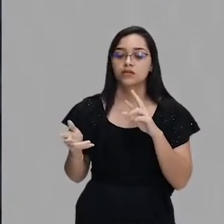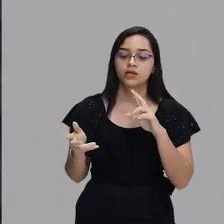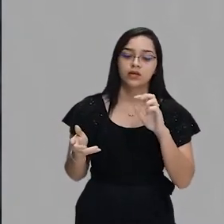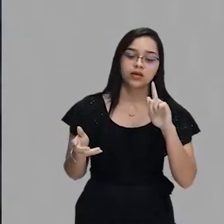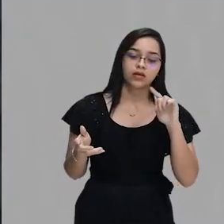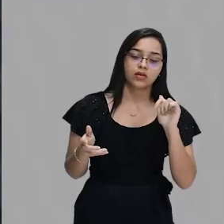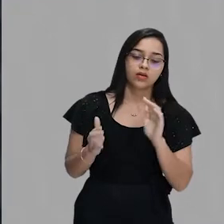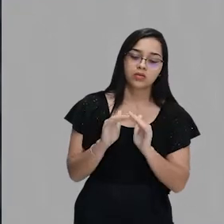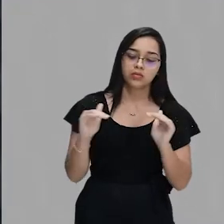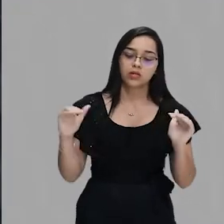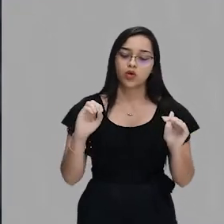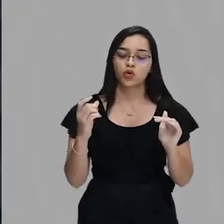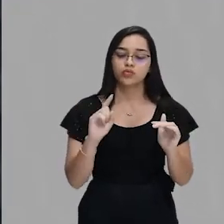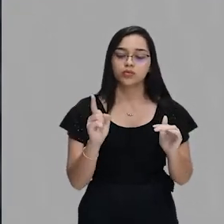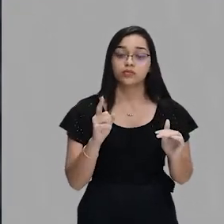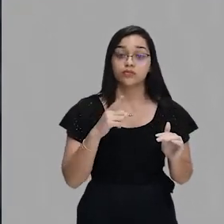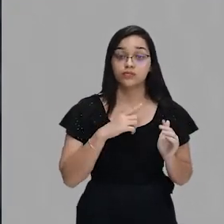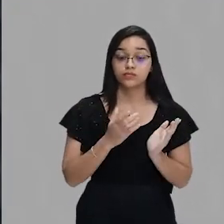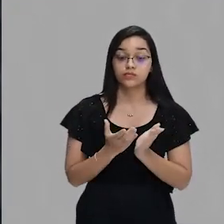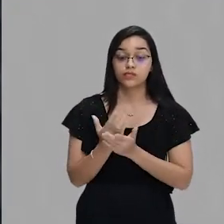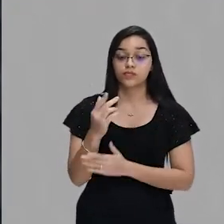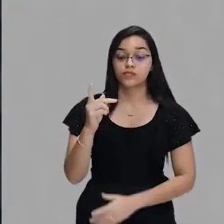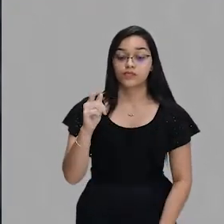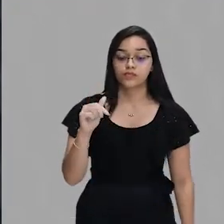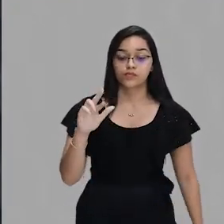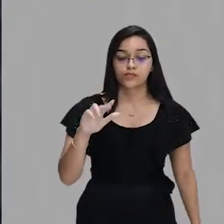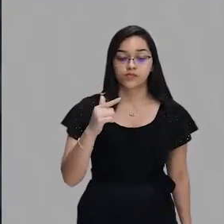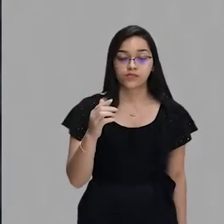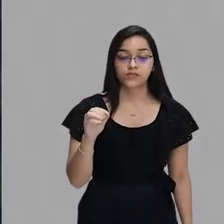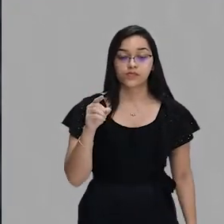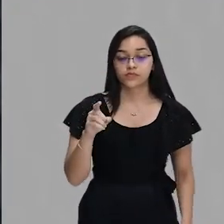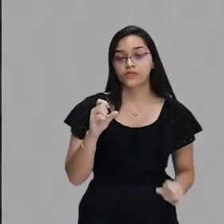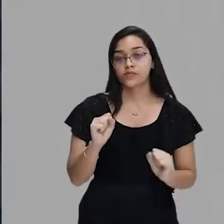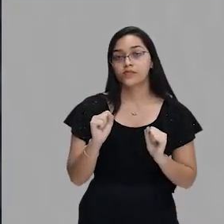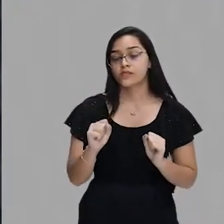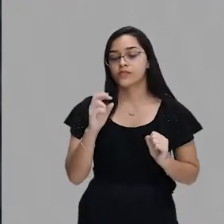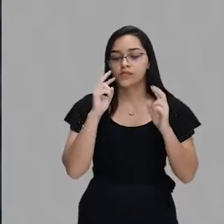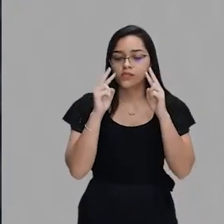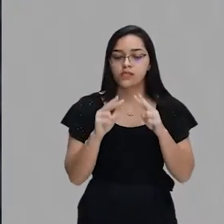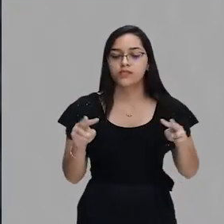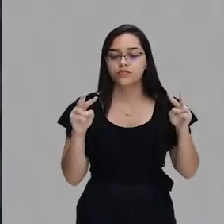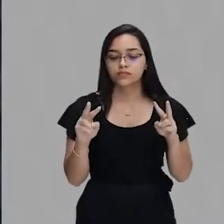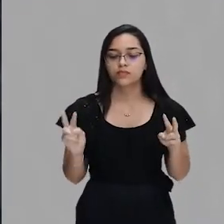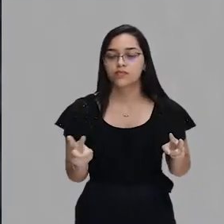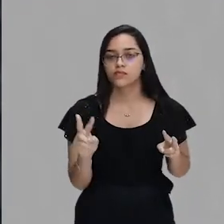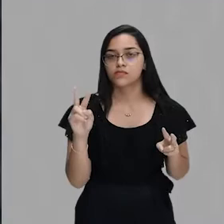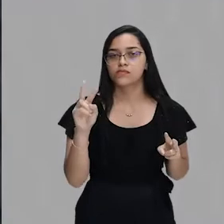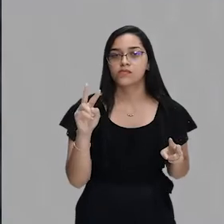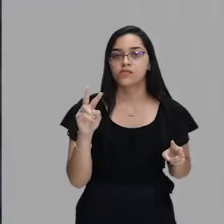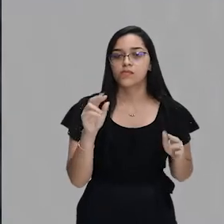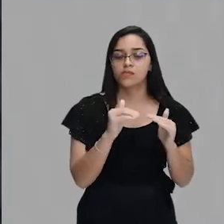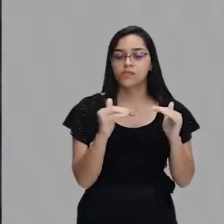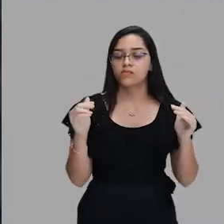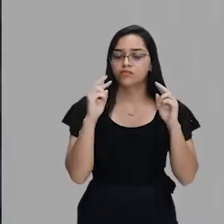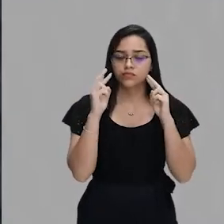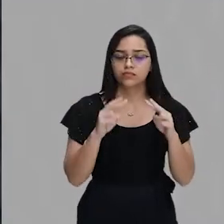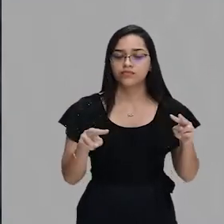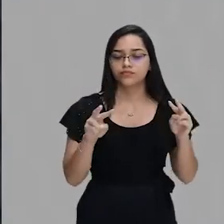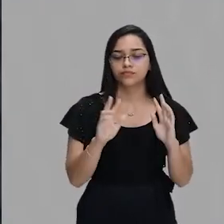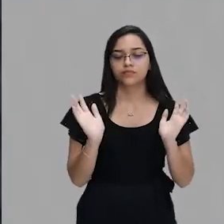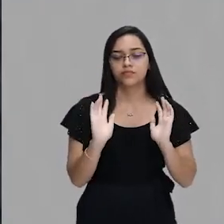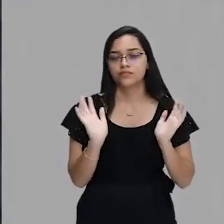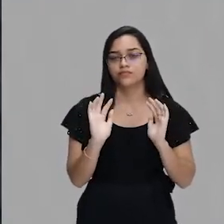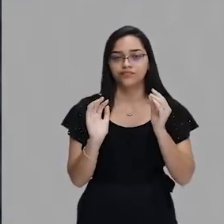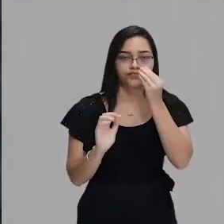é irregular. Quem vai te dizer é o desvio padrão. Tá? Então você pode até nem olhar. Falou regularidade? Nem olhe para média e